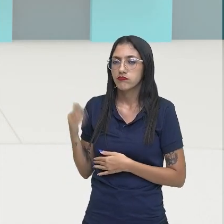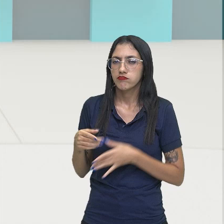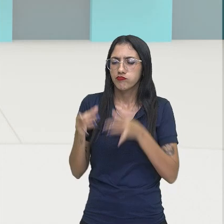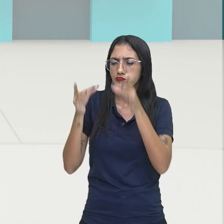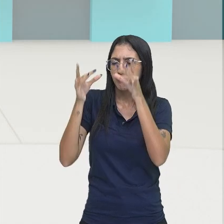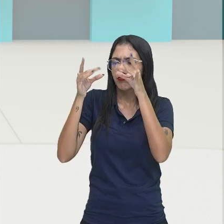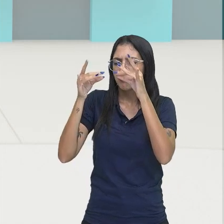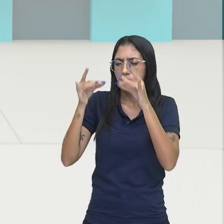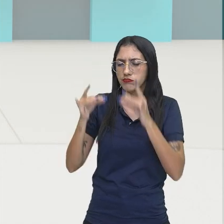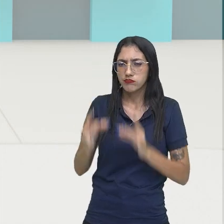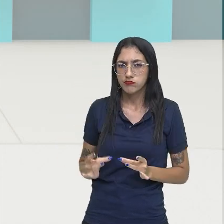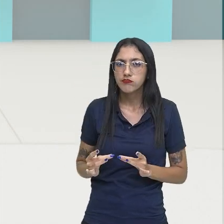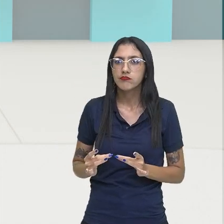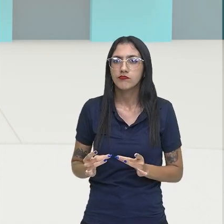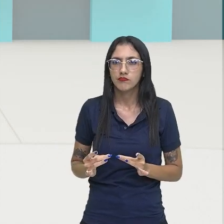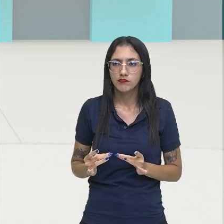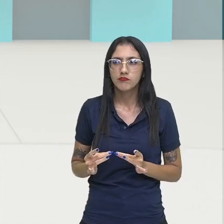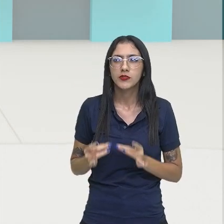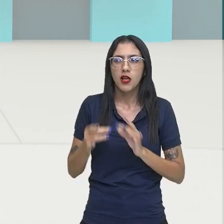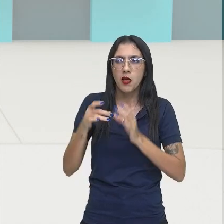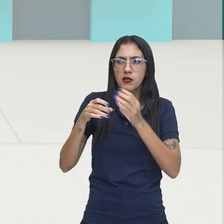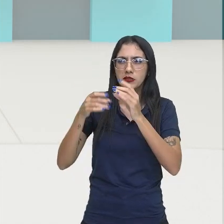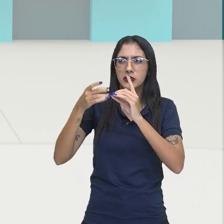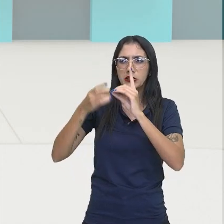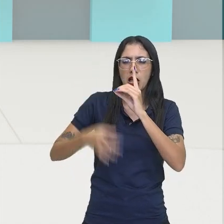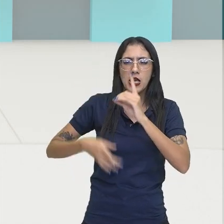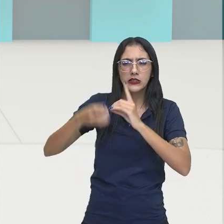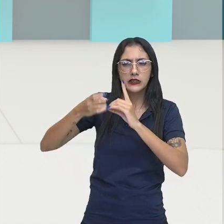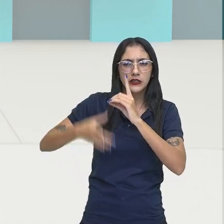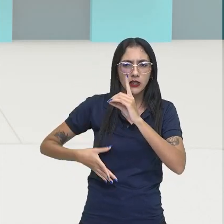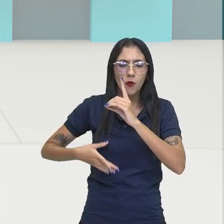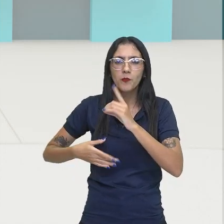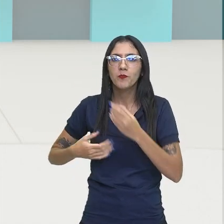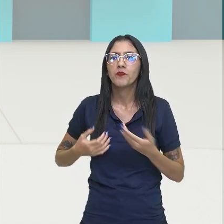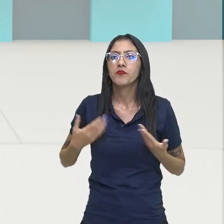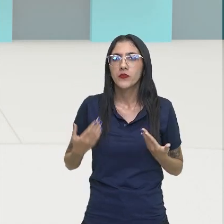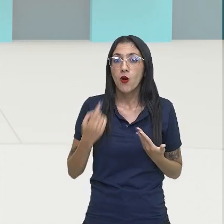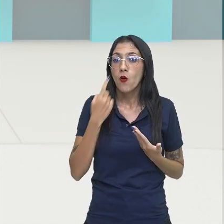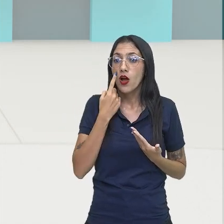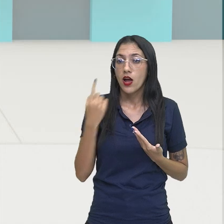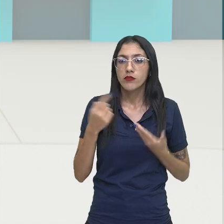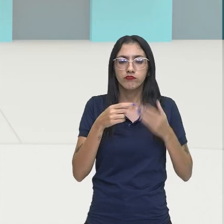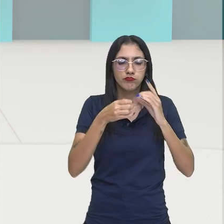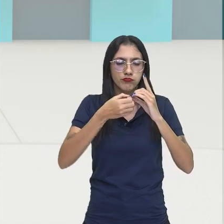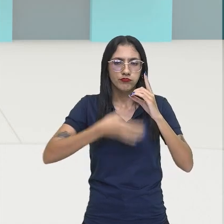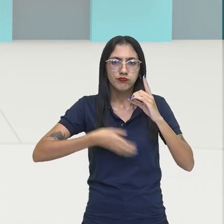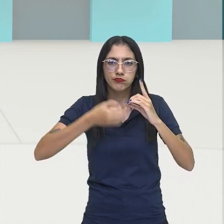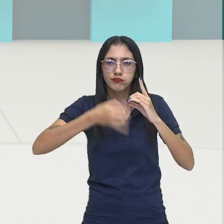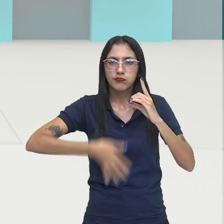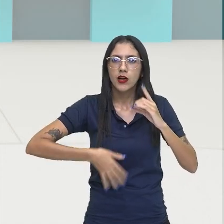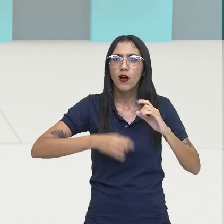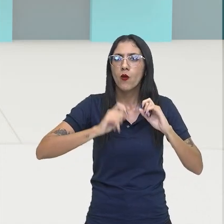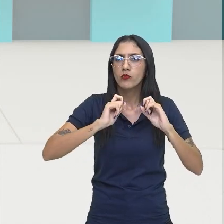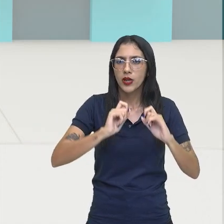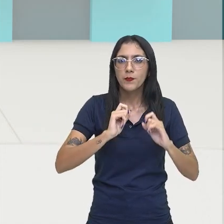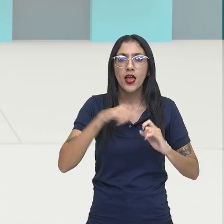descrição. Se concentra, conforme a enciclopédia Significados, em